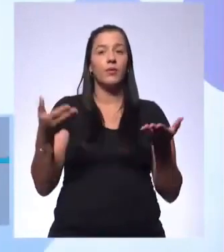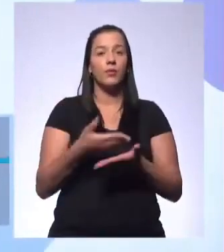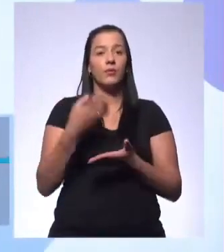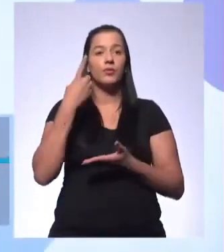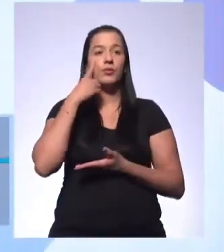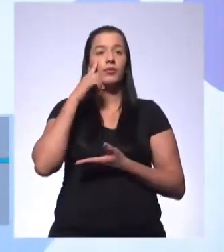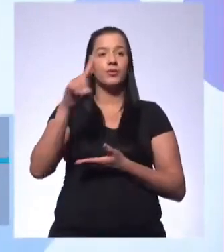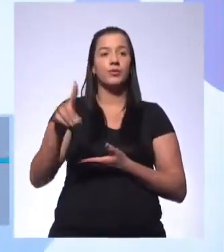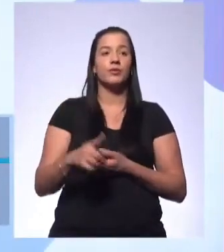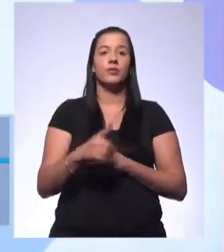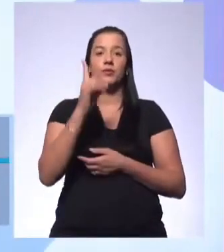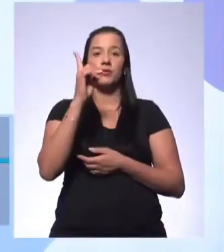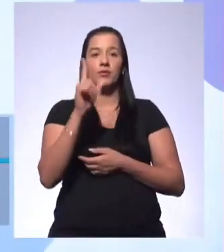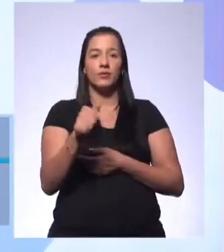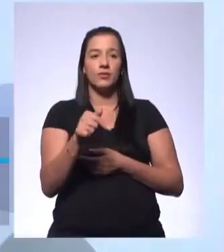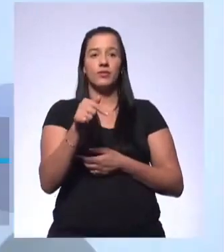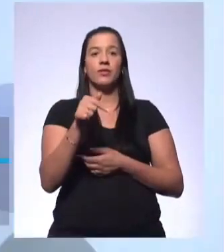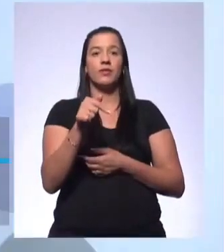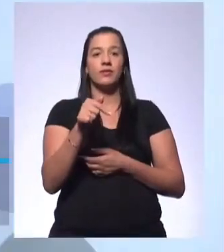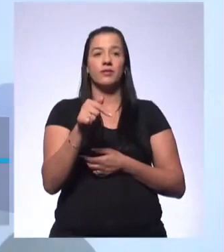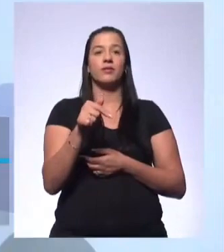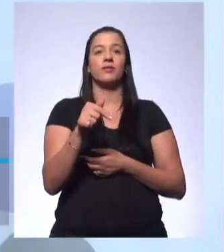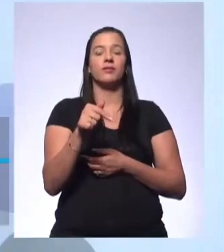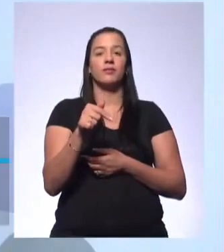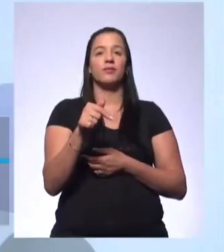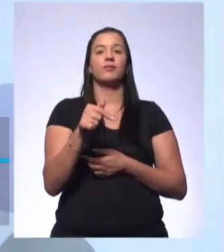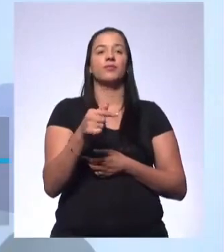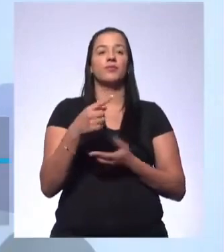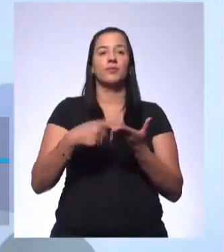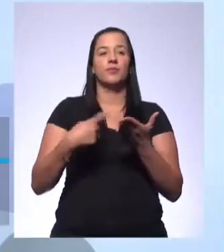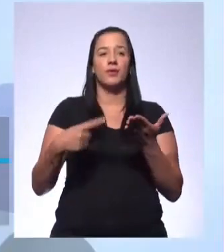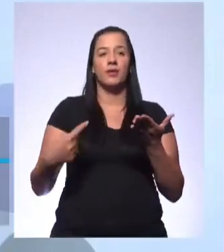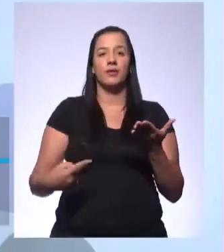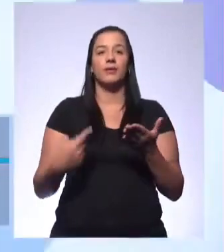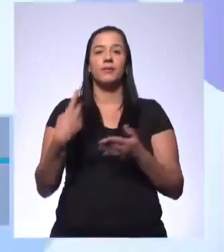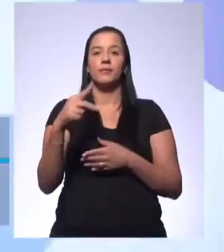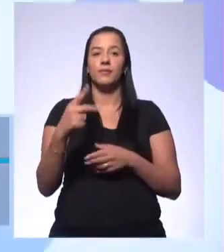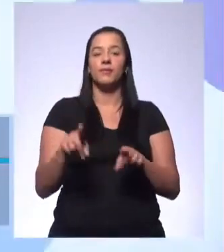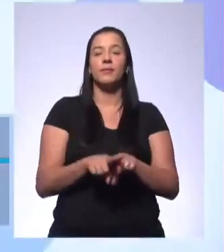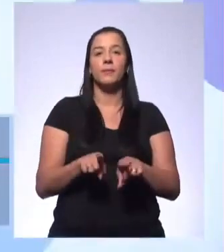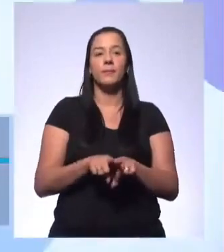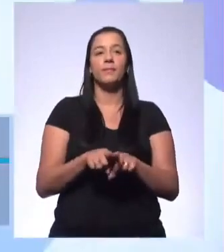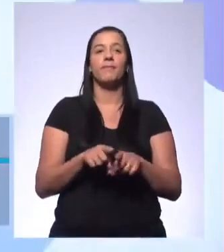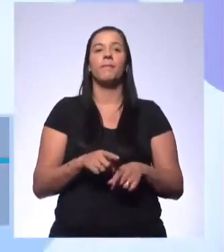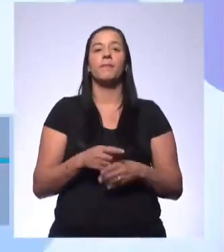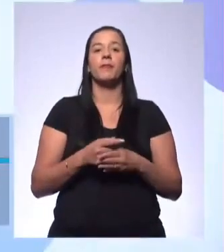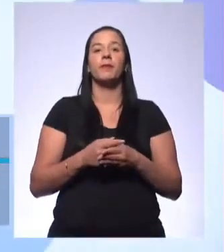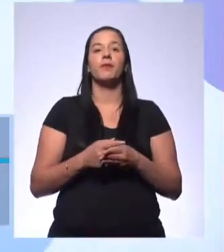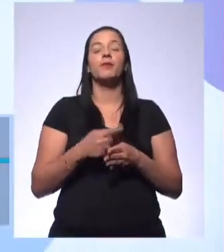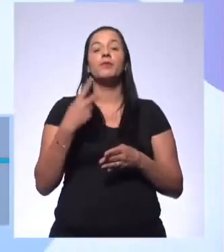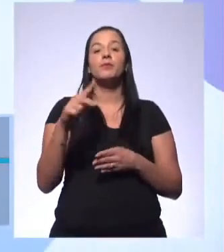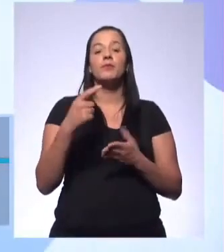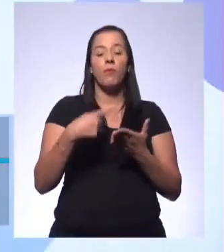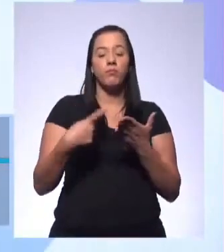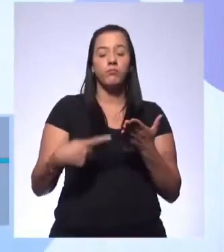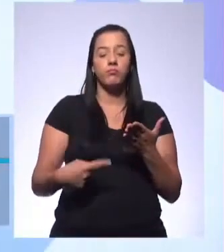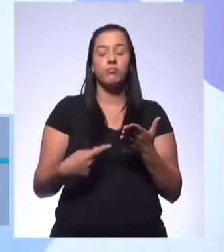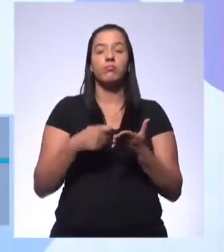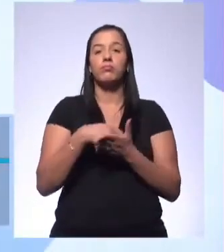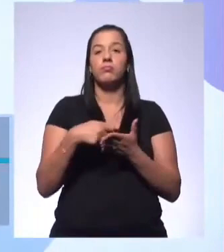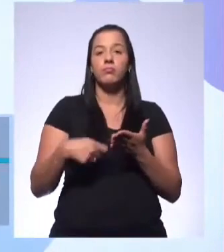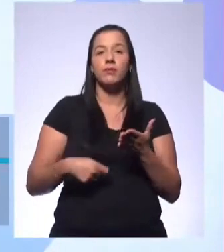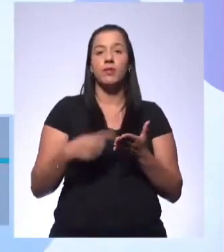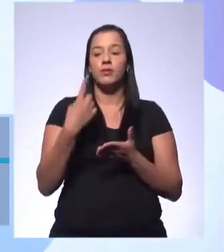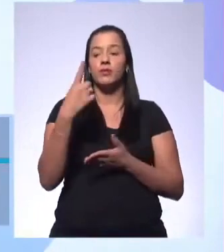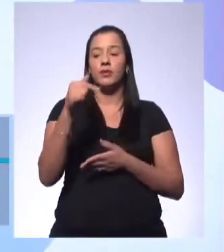Hoje é dia 16, 17? Nossa, 17 17. e o caderno do aluno também, né? Caderno do aluno, perfeito. Caderno do aluno, seu caderno, dia